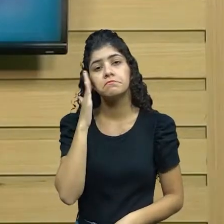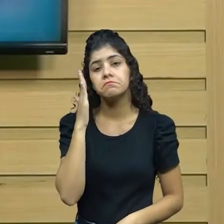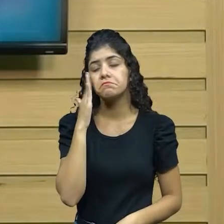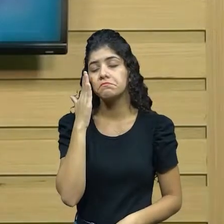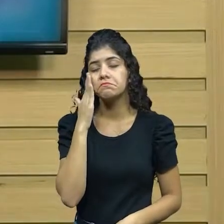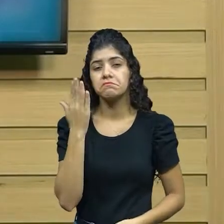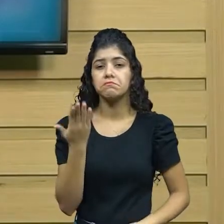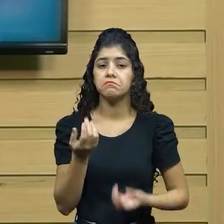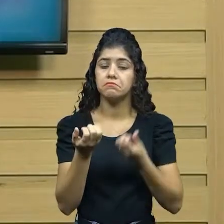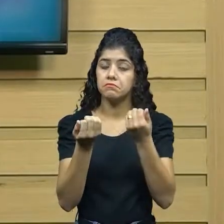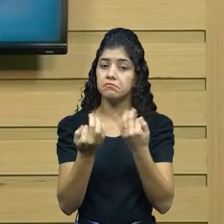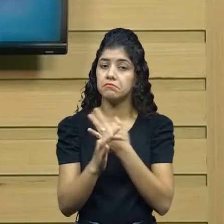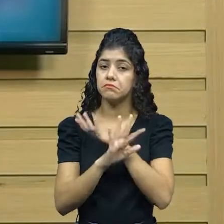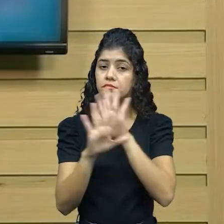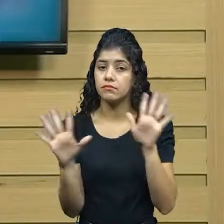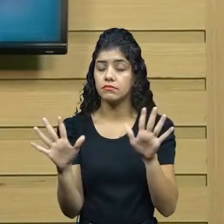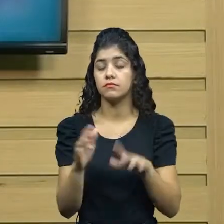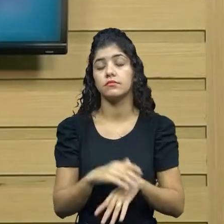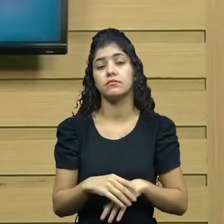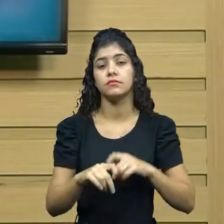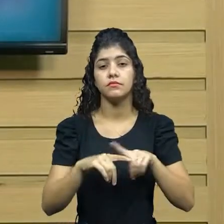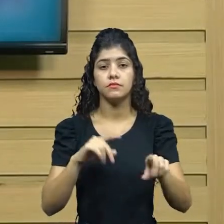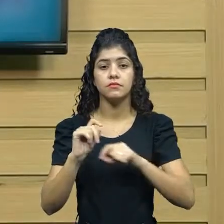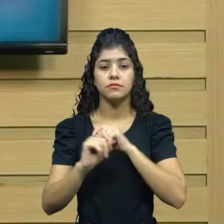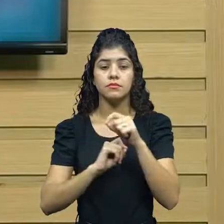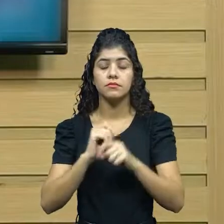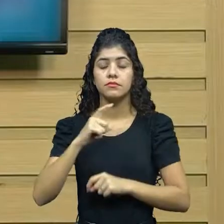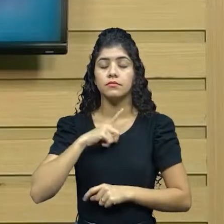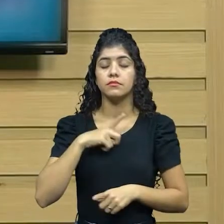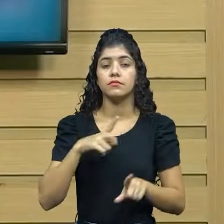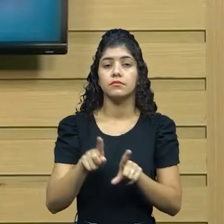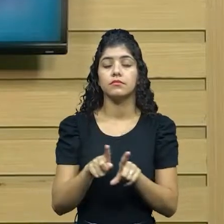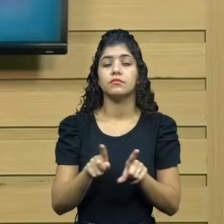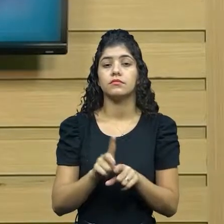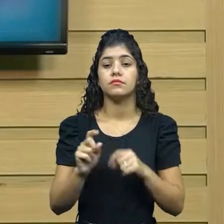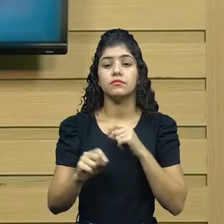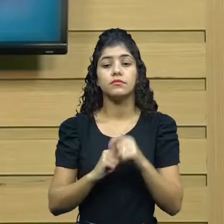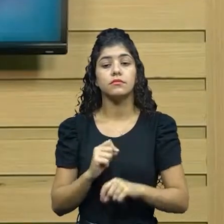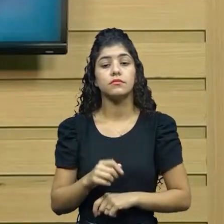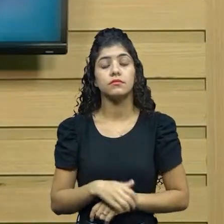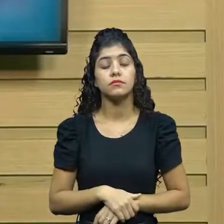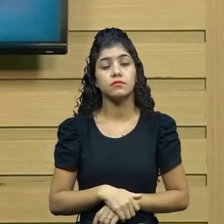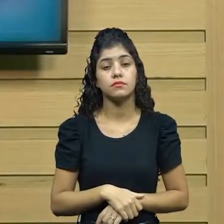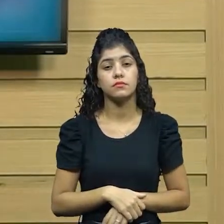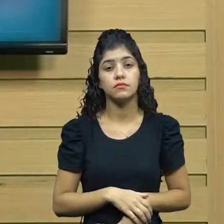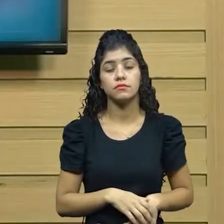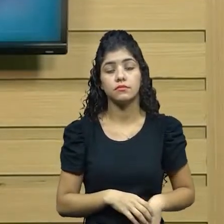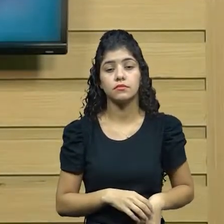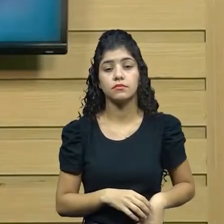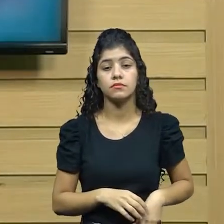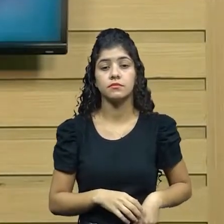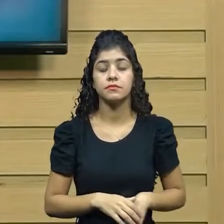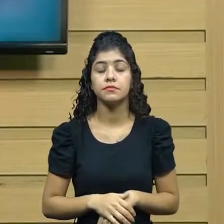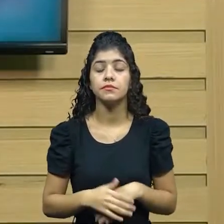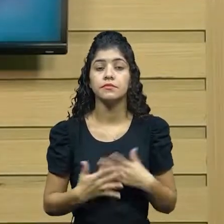de uma forma comercial, mas é uma viés de marketing. Marketing pessoal é